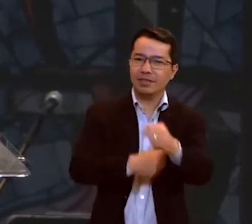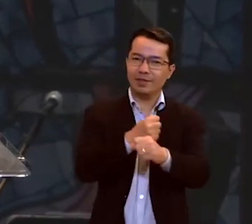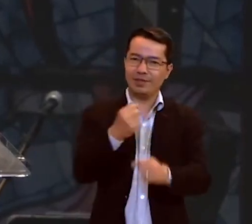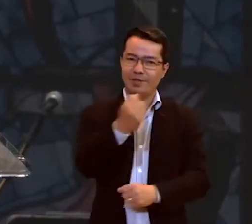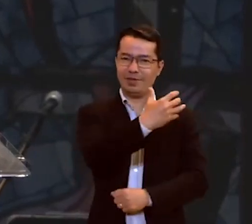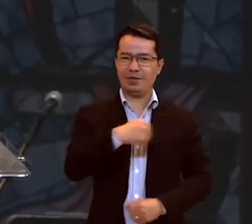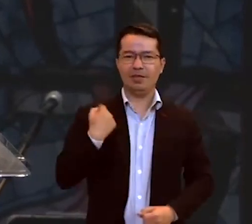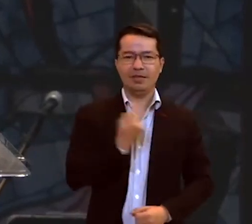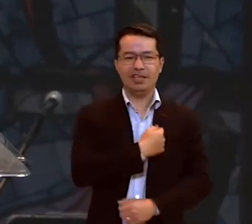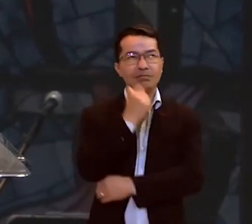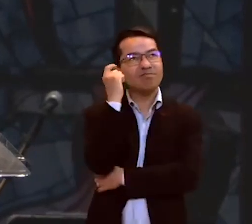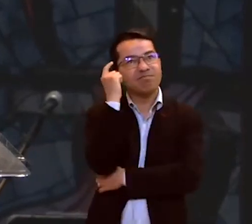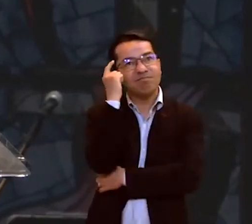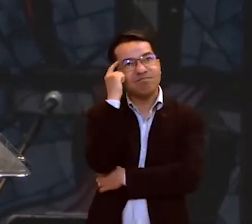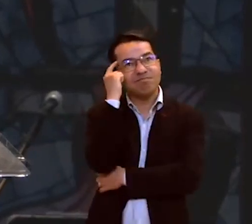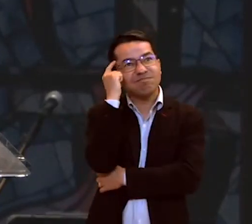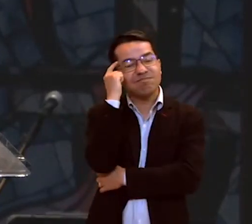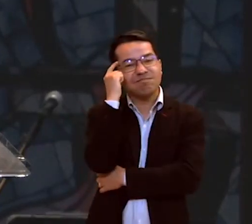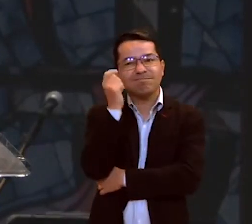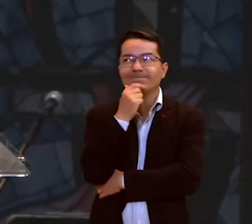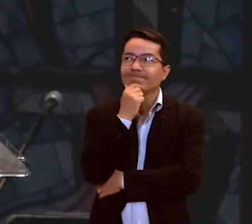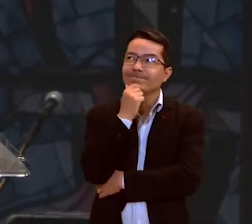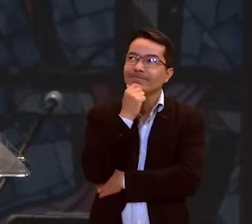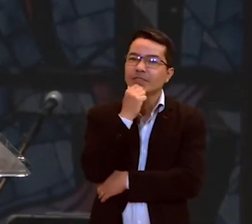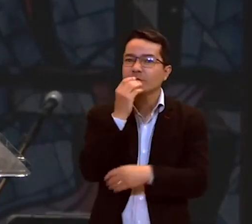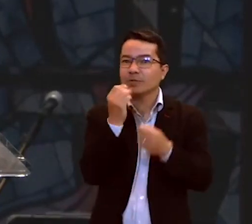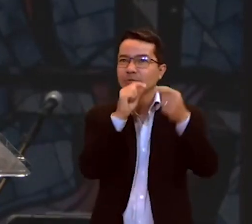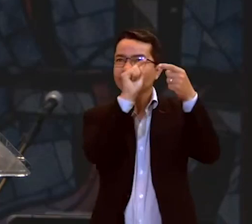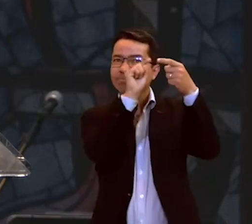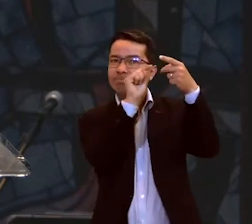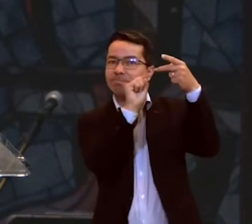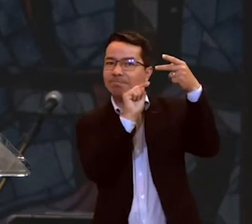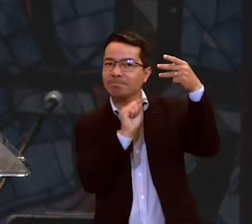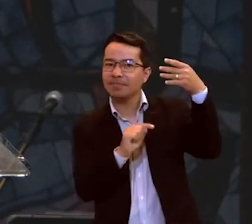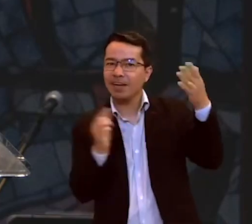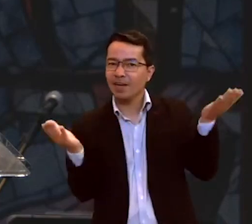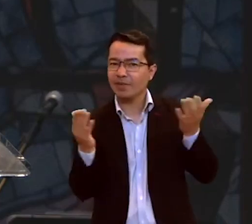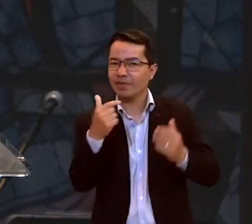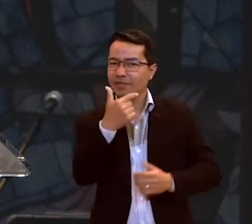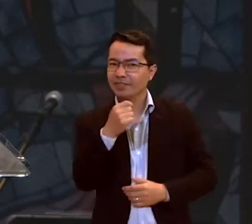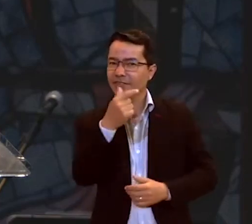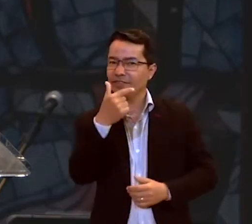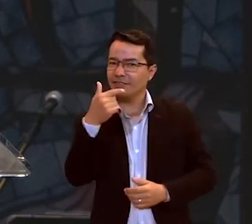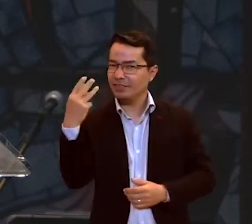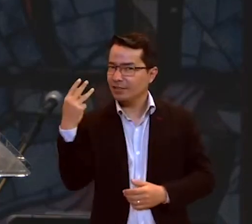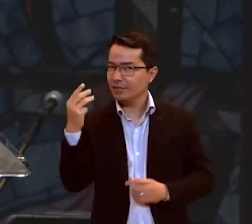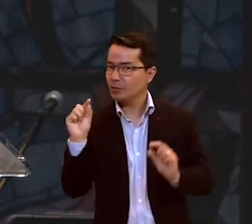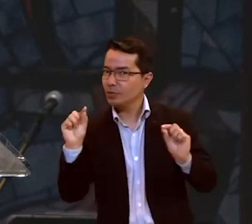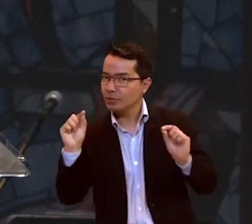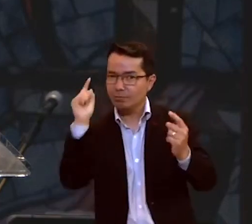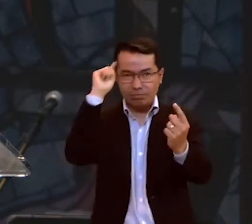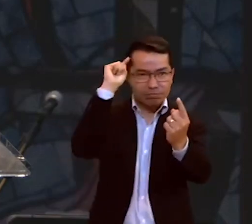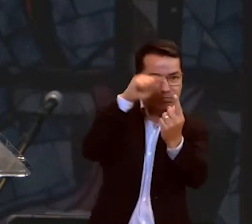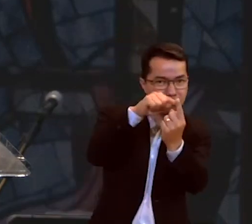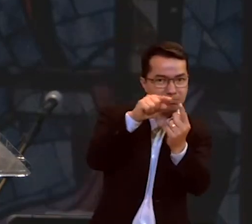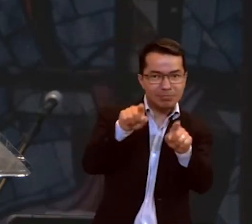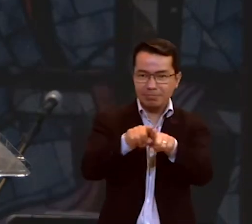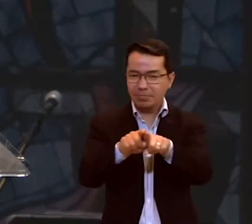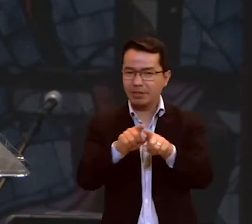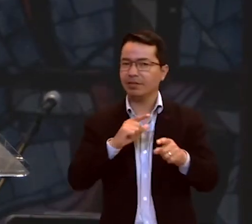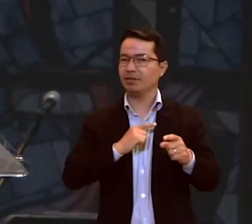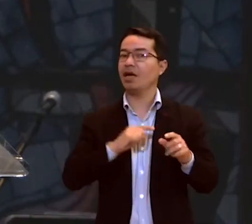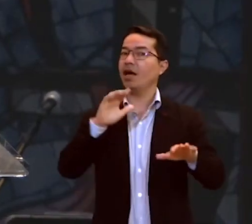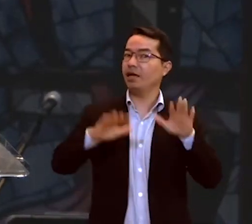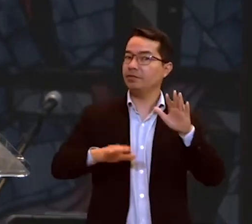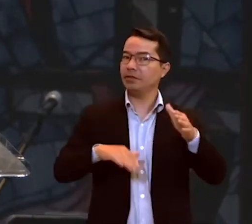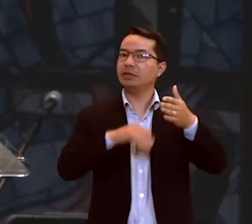aquelas reflexões, fazer metas para 2023, o que a gente vai alcançar, o que a gente vai conseguir. Fazemos listas, às